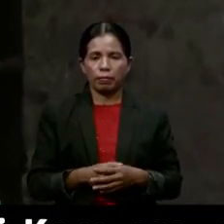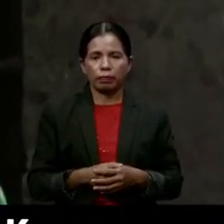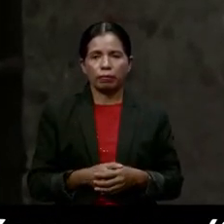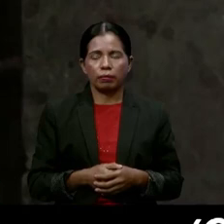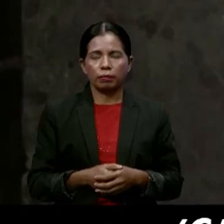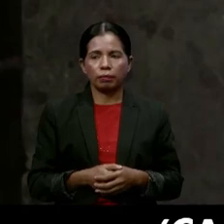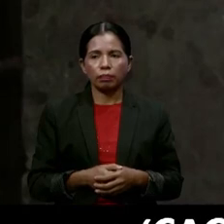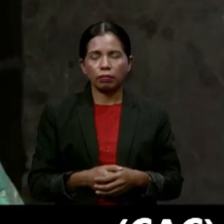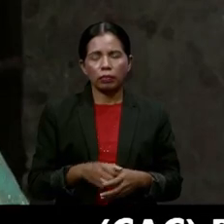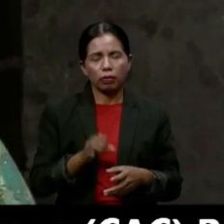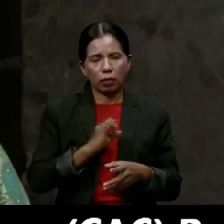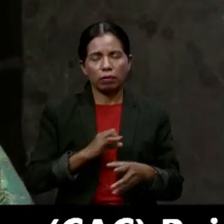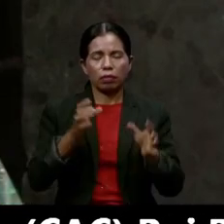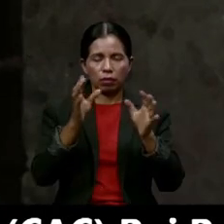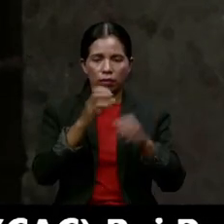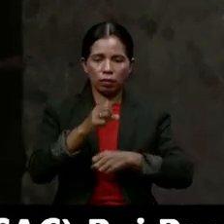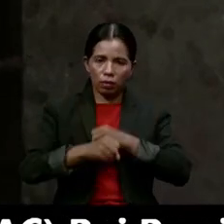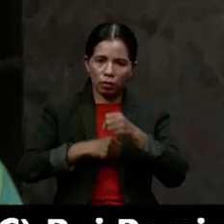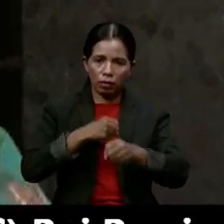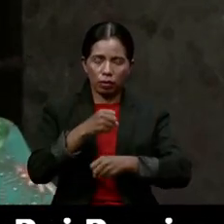Ha o ne ter.